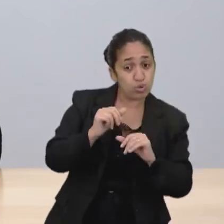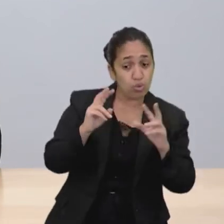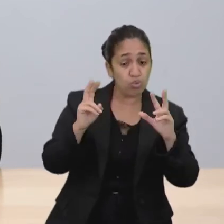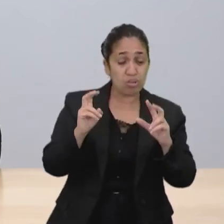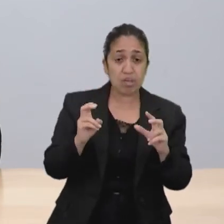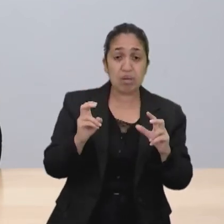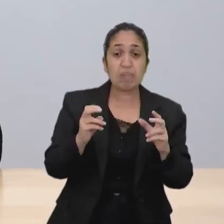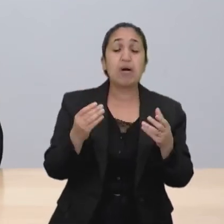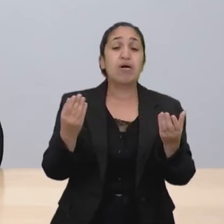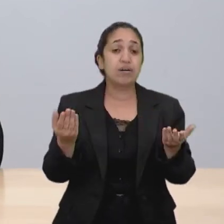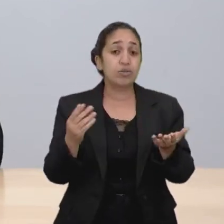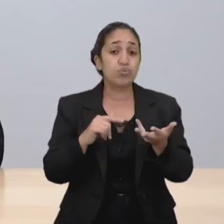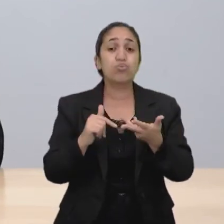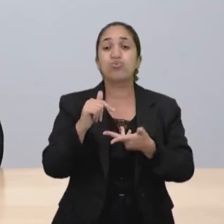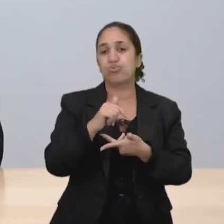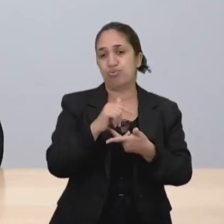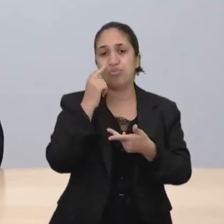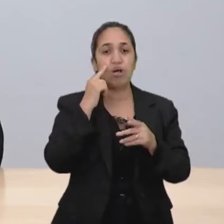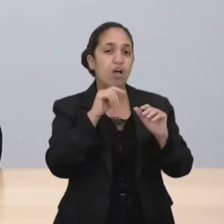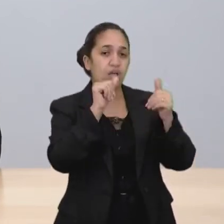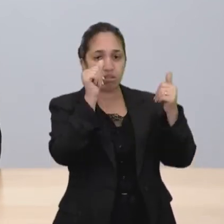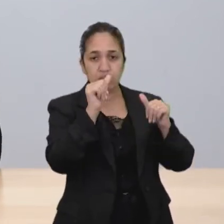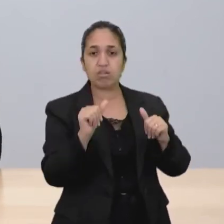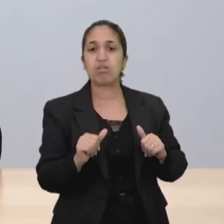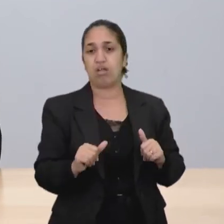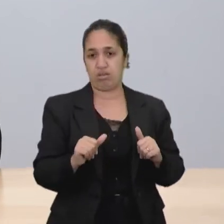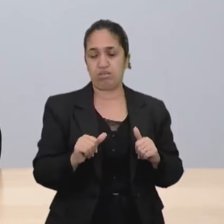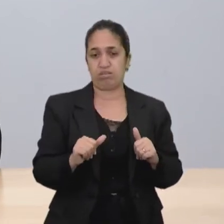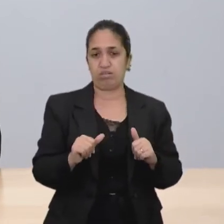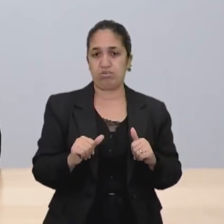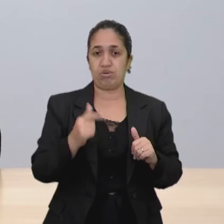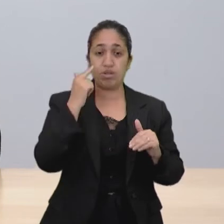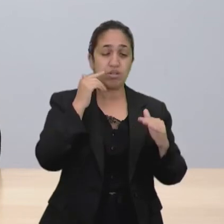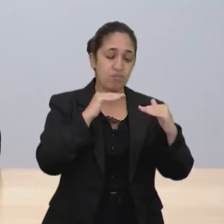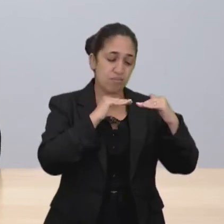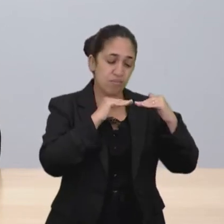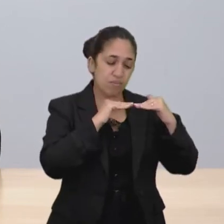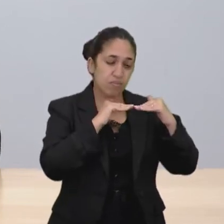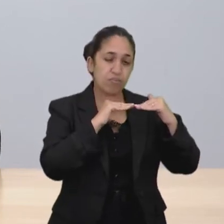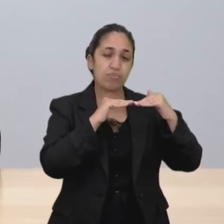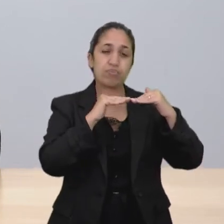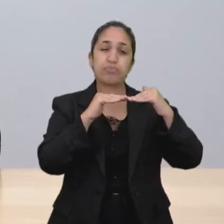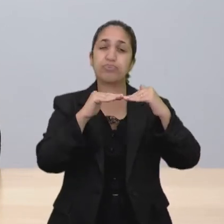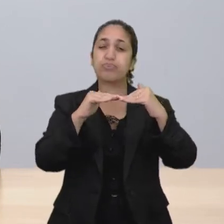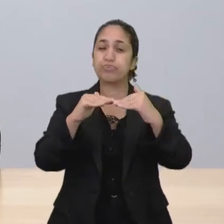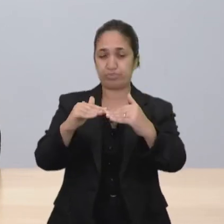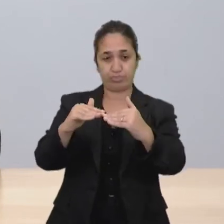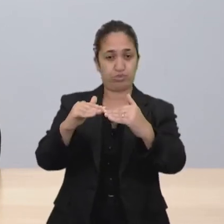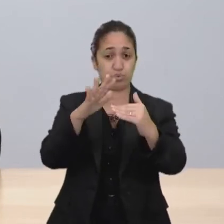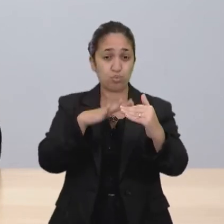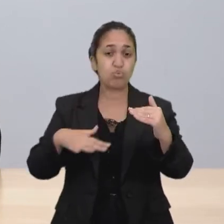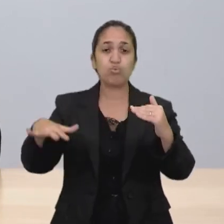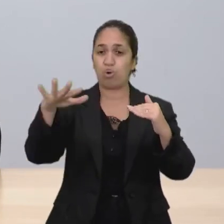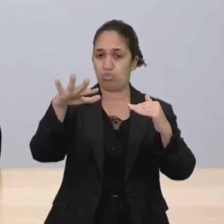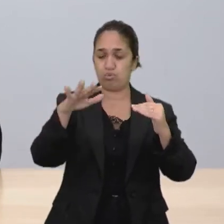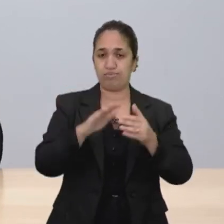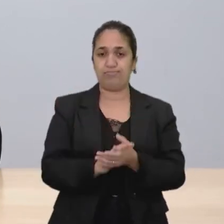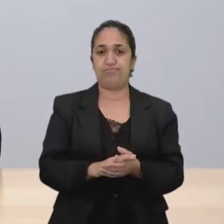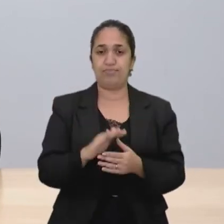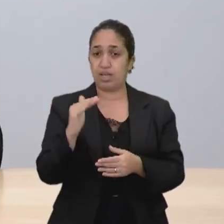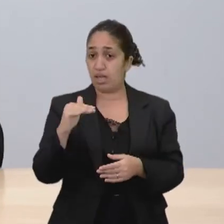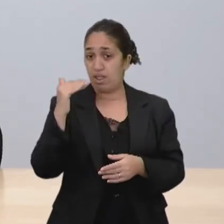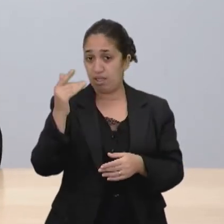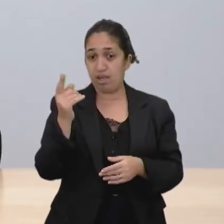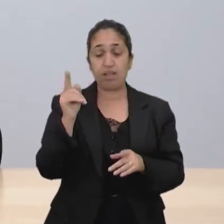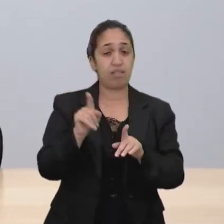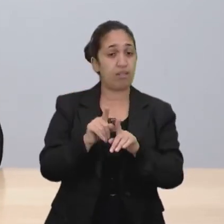para outra, tudo isso aí tem que se olhar. Então, é uma coerência de um texto como um todo. Mas, além disso, eu